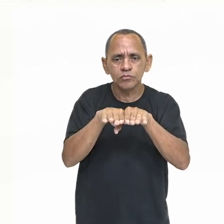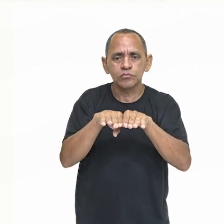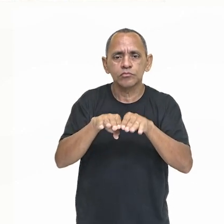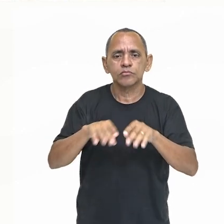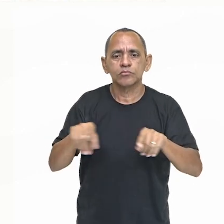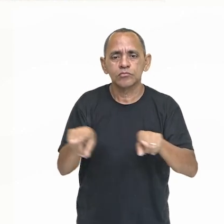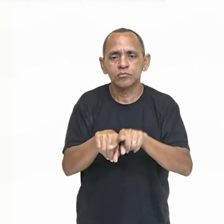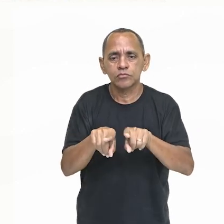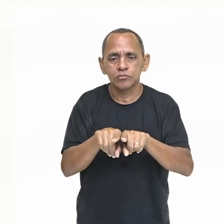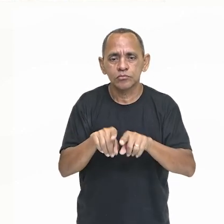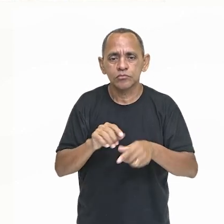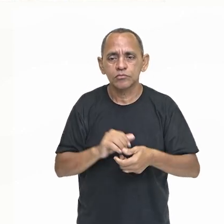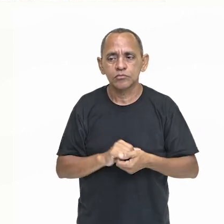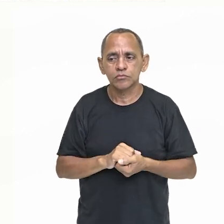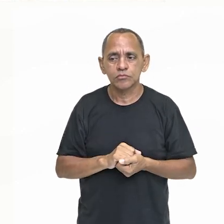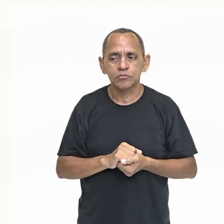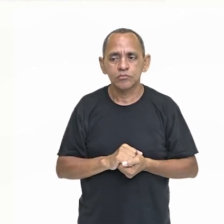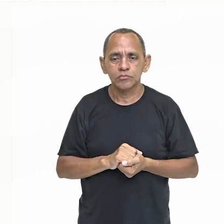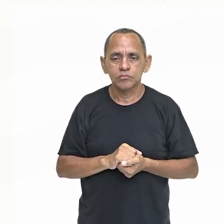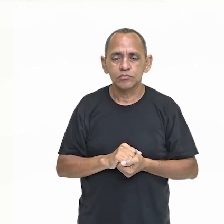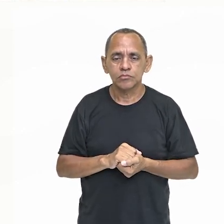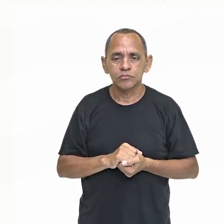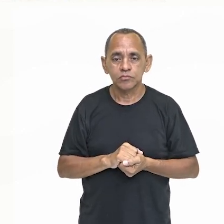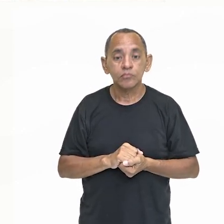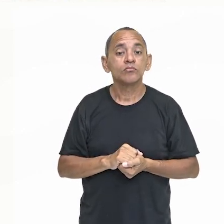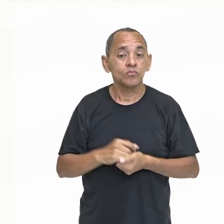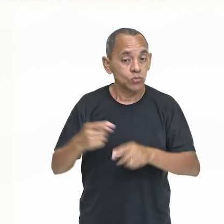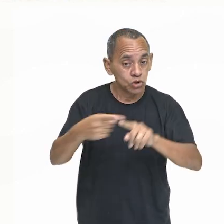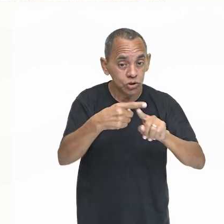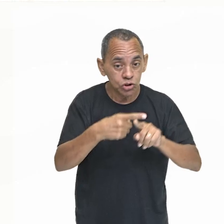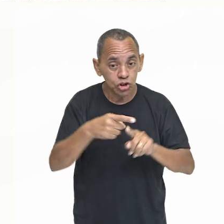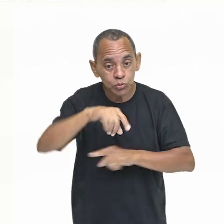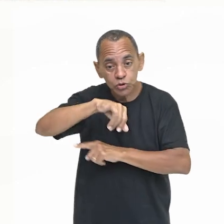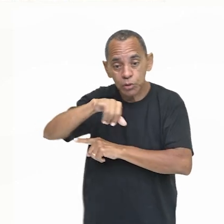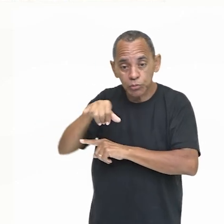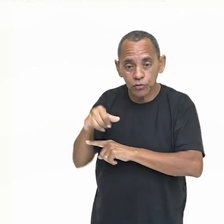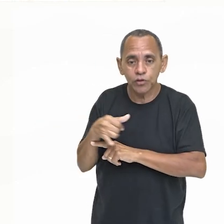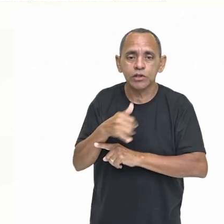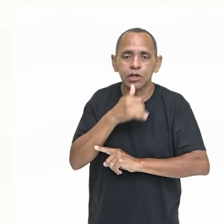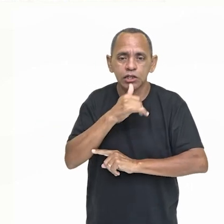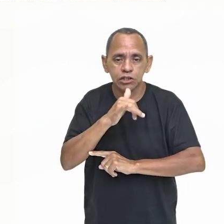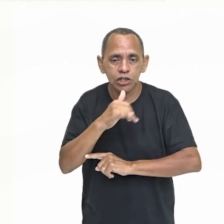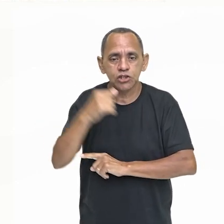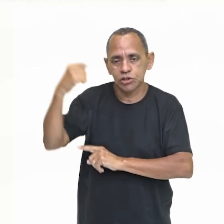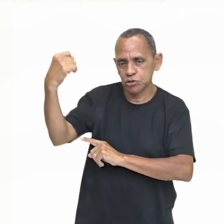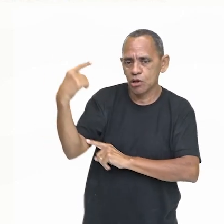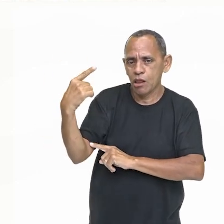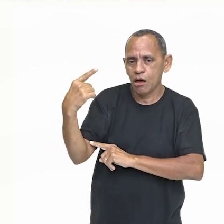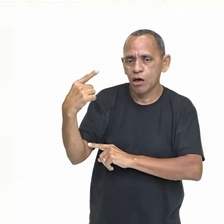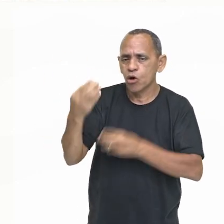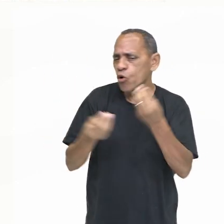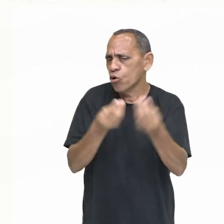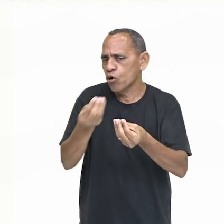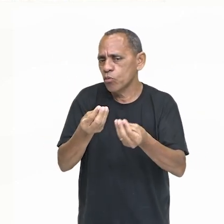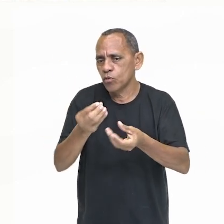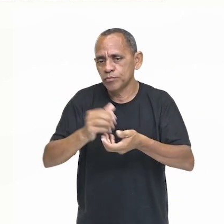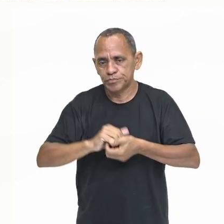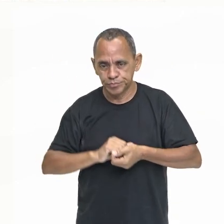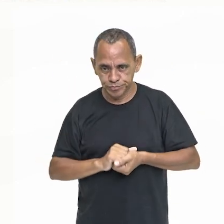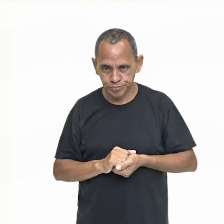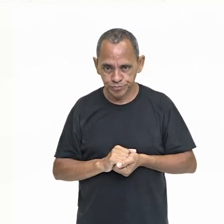você fala aí as formas mais comuns de aproveitamento da energia solar é o